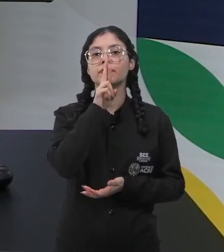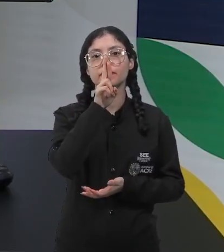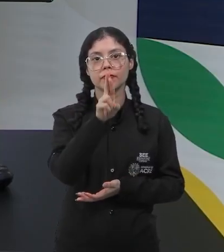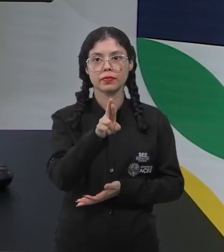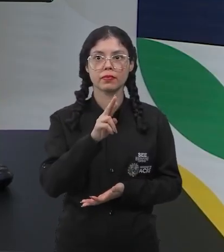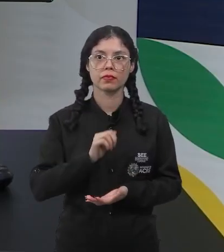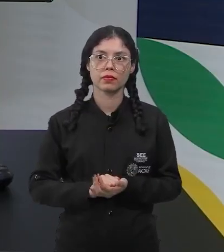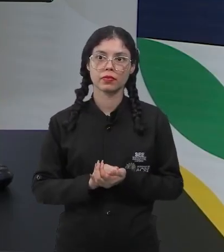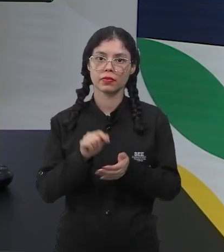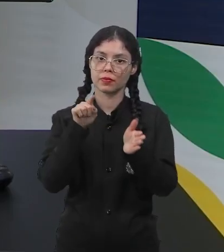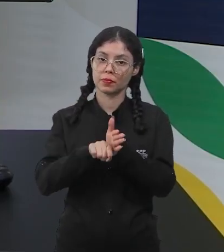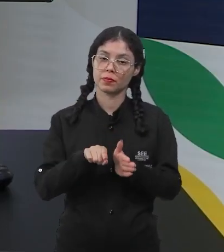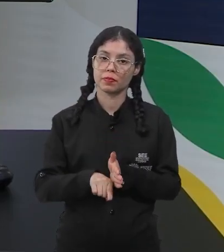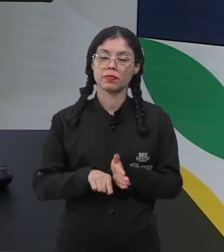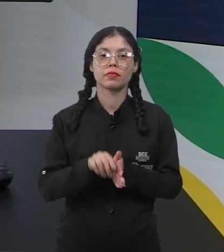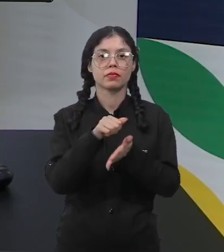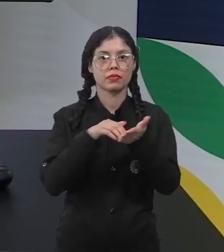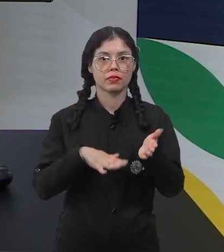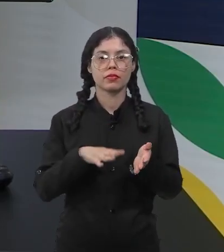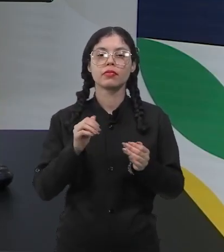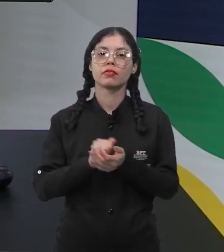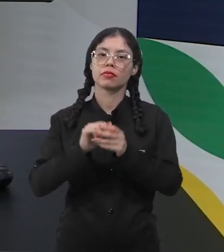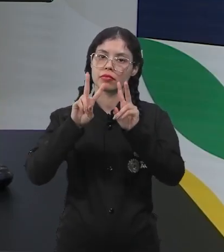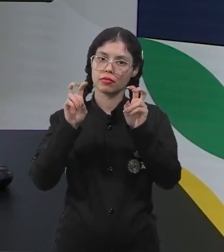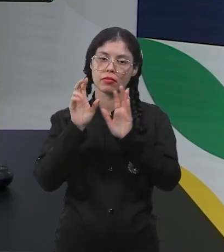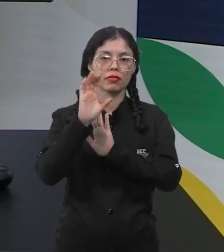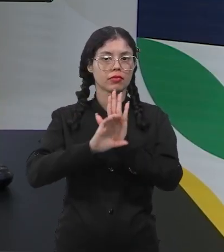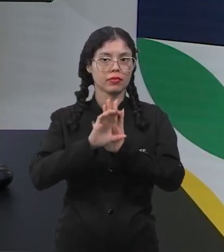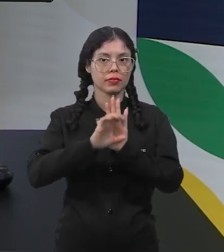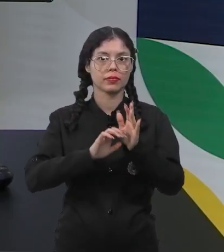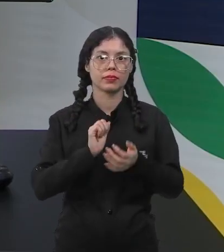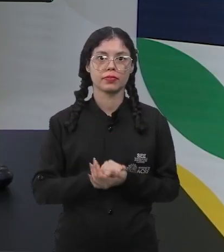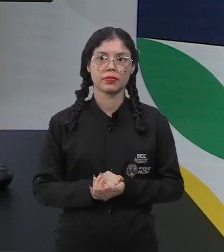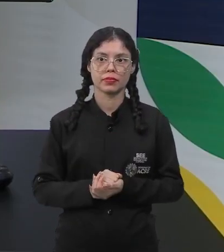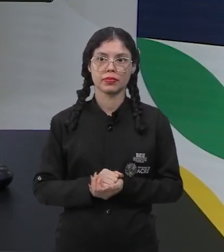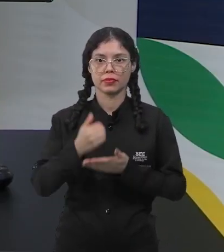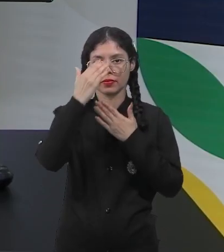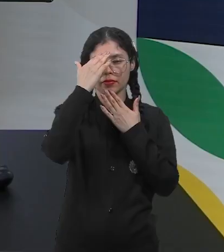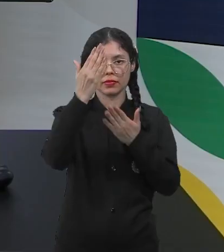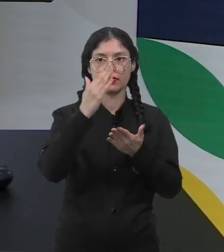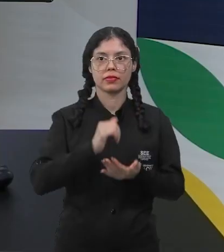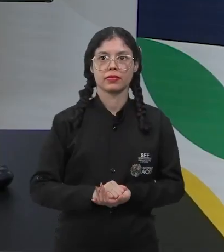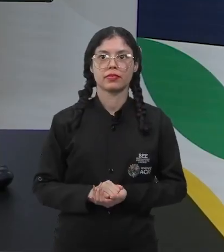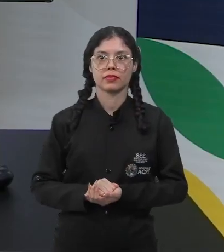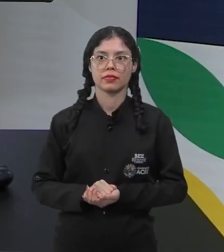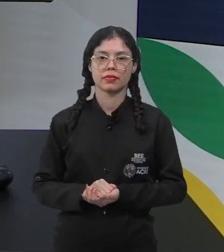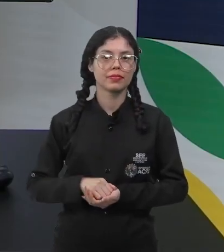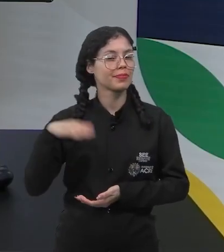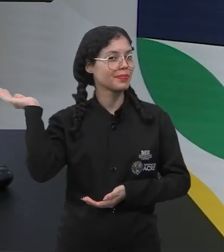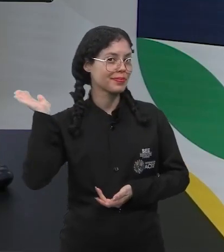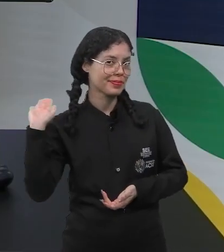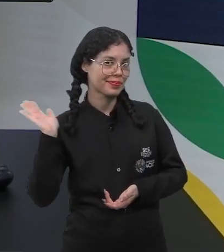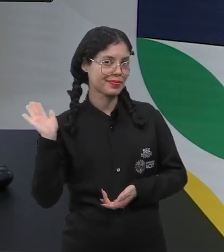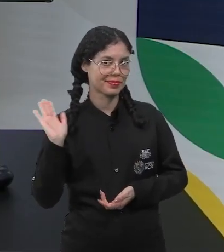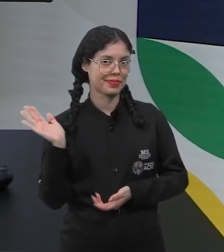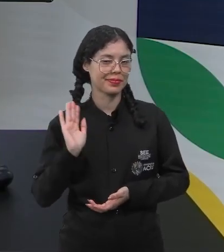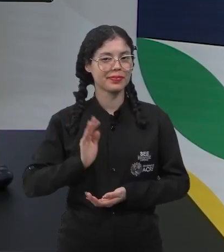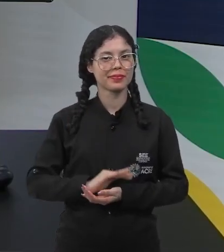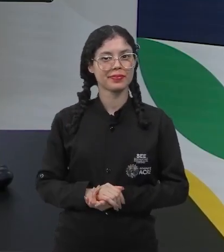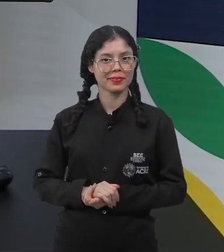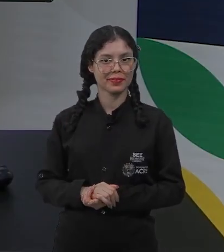resolver questões relacionadas a esse conteúdo. Muito obrigado e até mais.